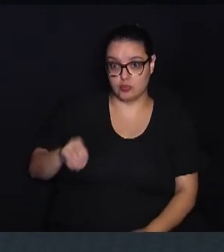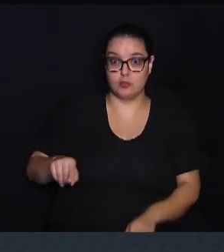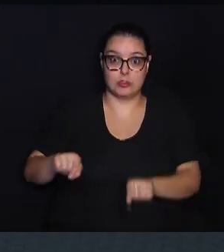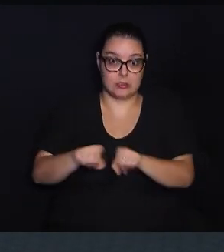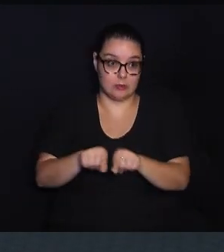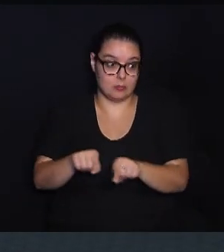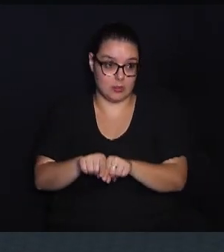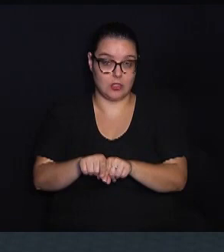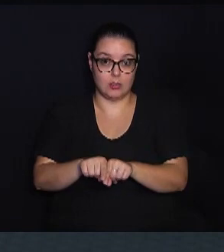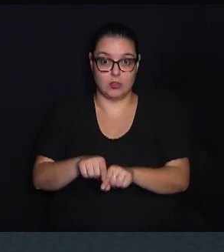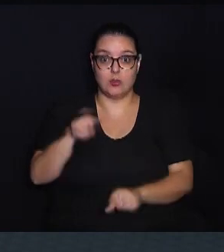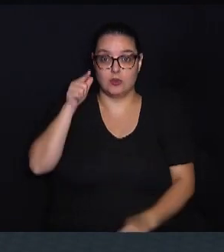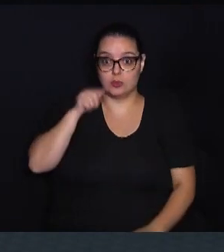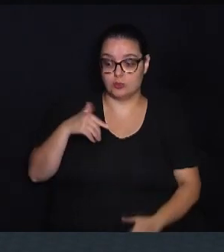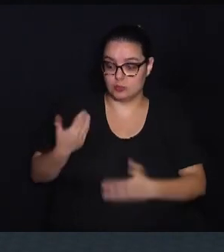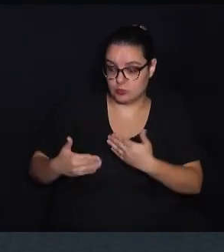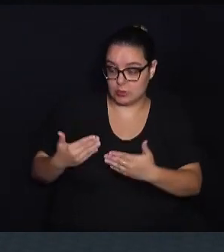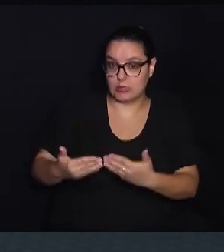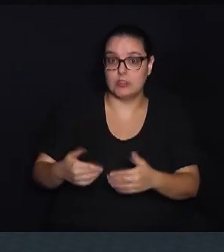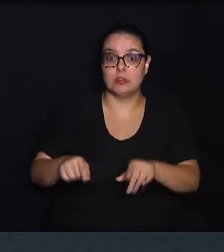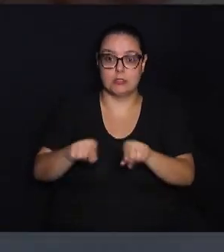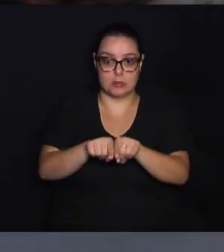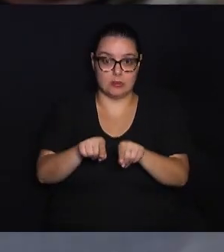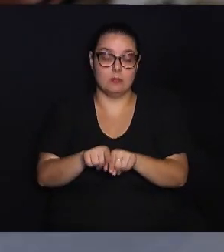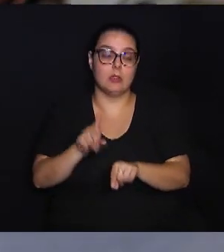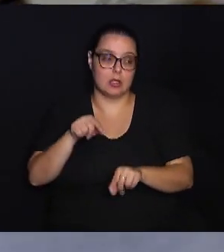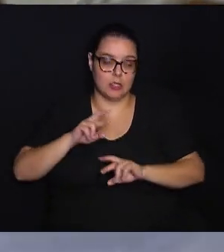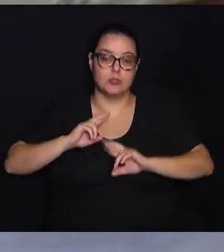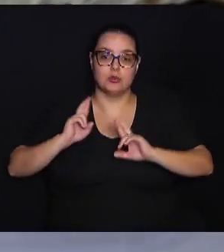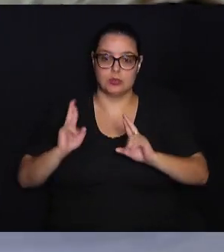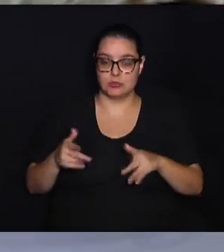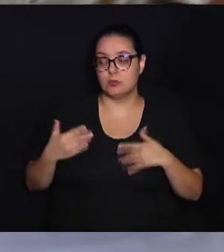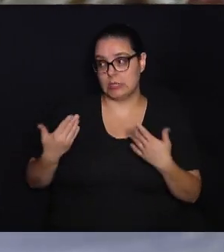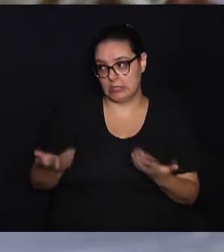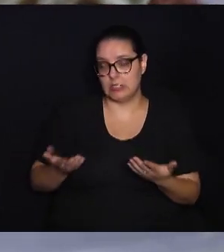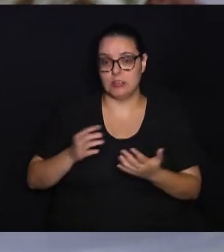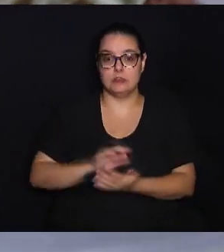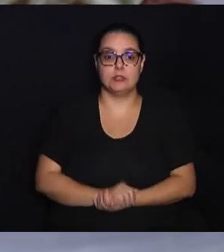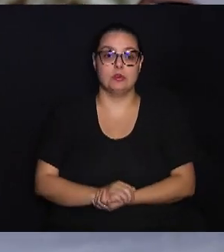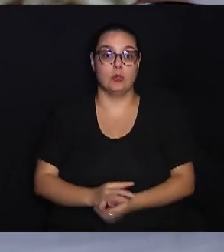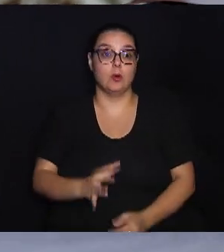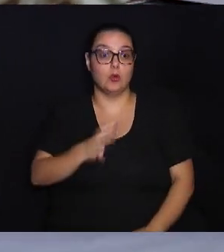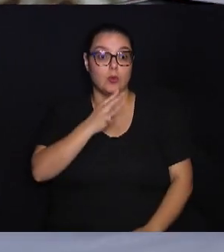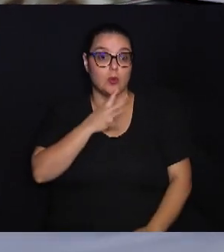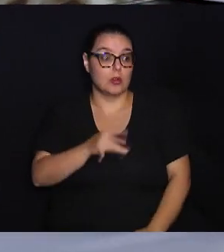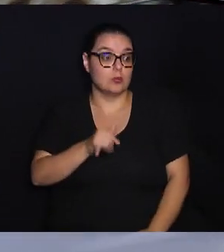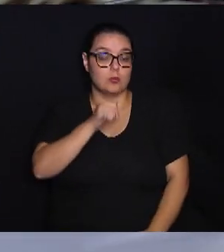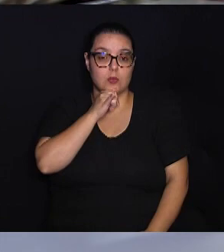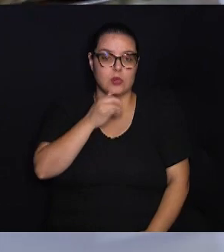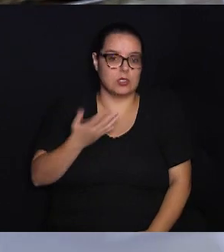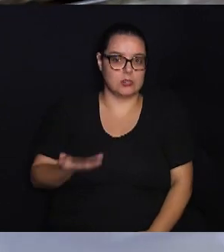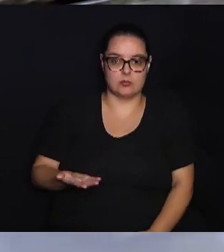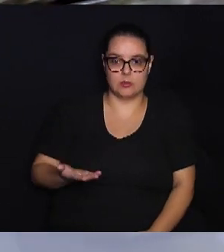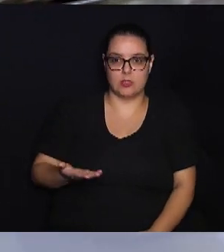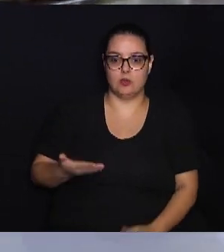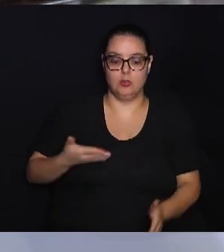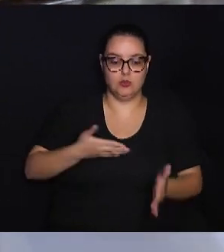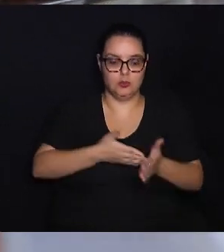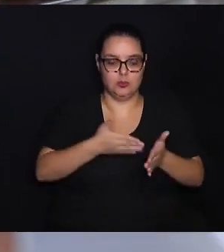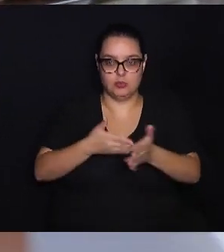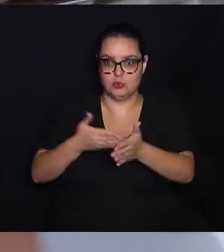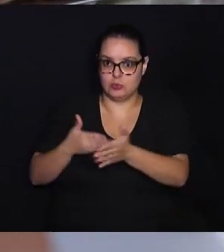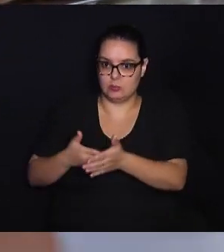essas famílias adquiriram ao longo do tempo também são muito diferentes. Então, você conhecer, por exemplo, né, os